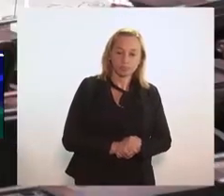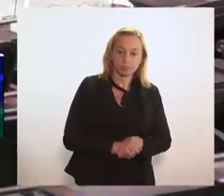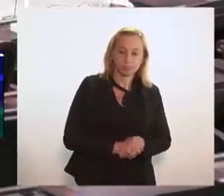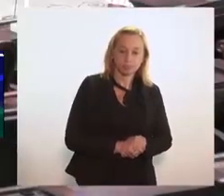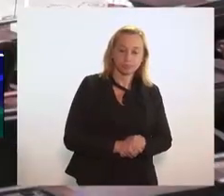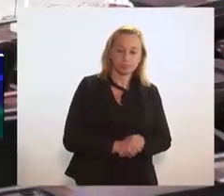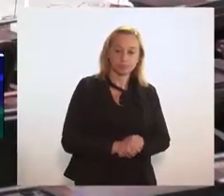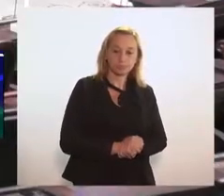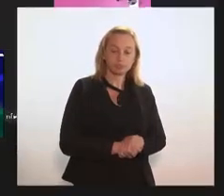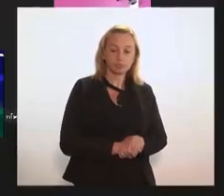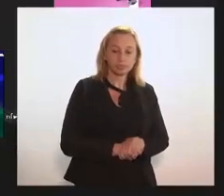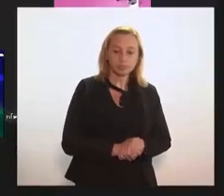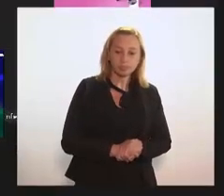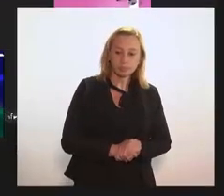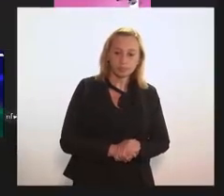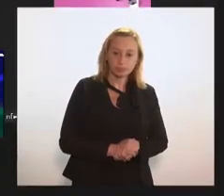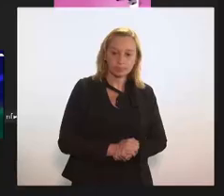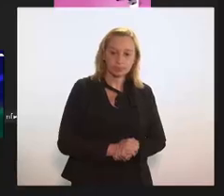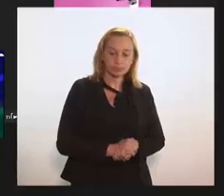Presidente,